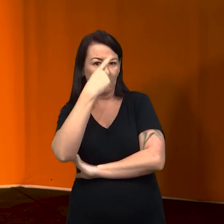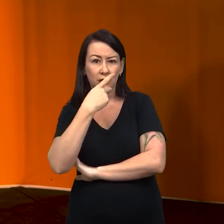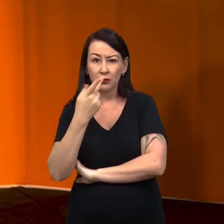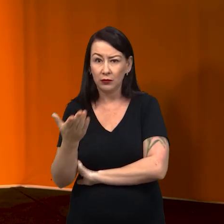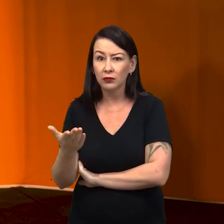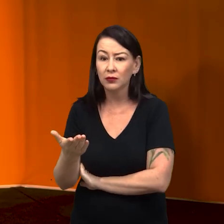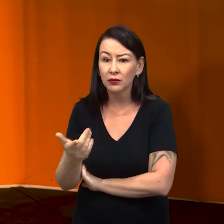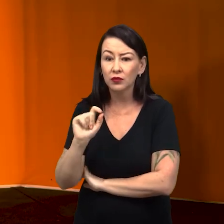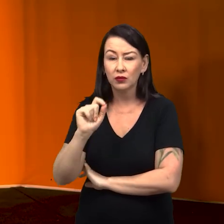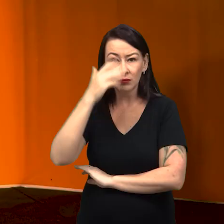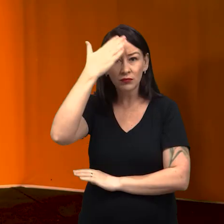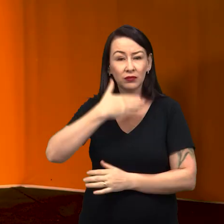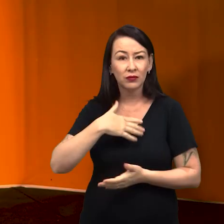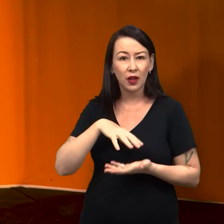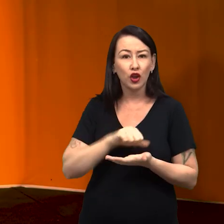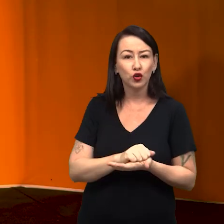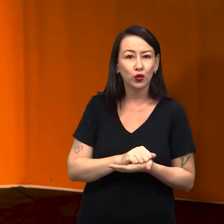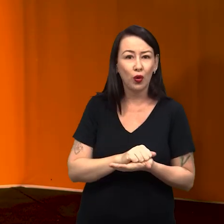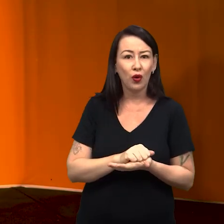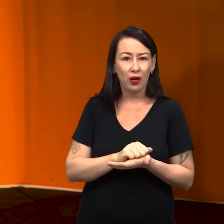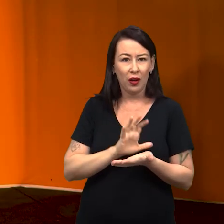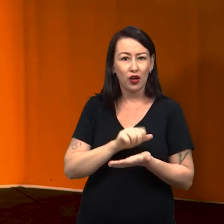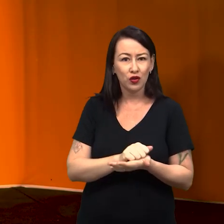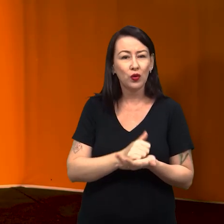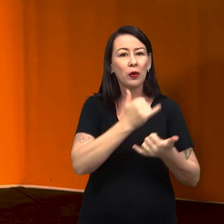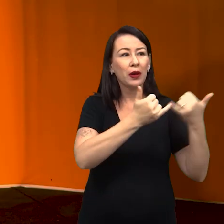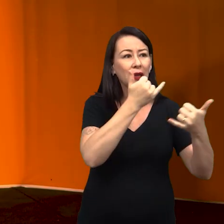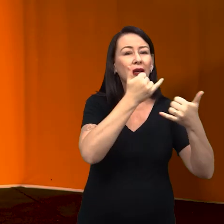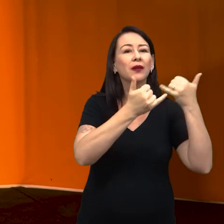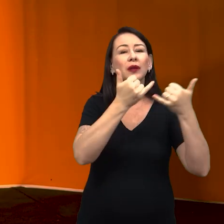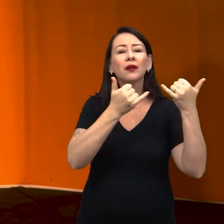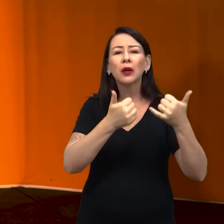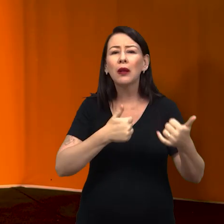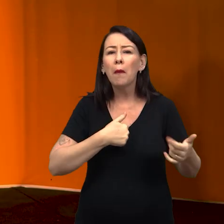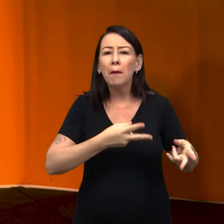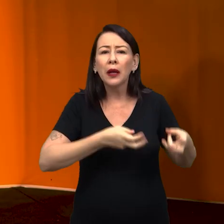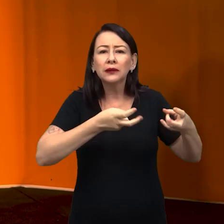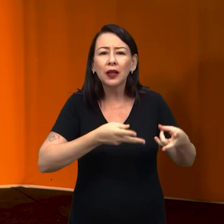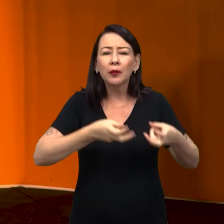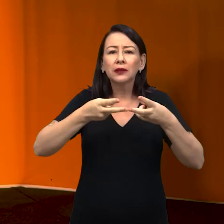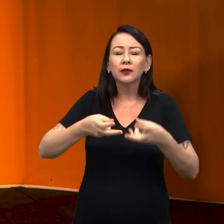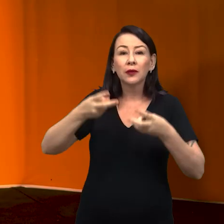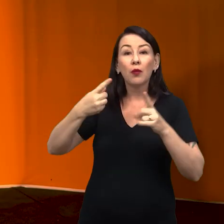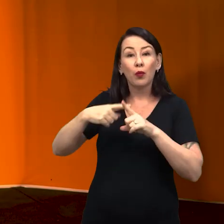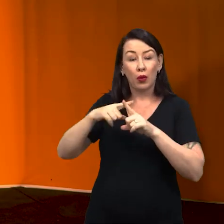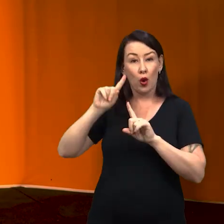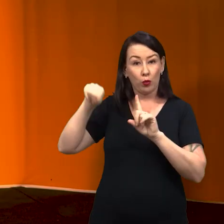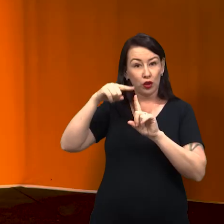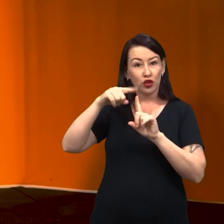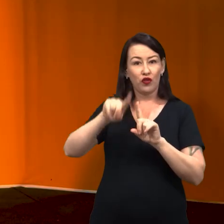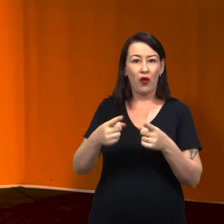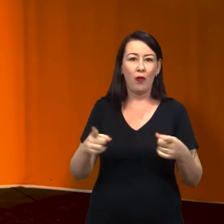eu registrei muitas cantigas, a partir do momento que eu percebo, né, que meu interesse é a música, e